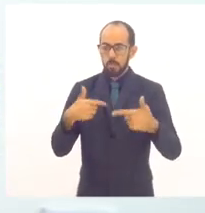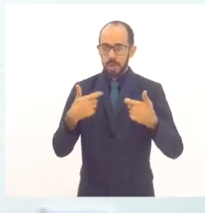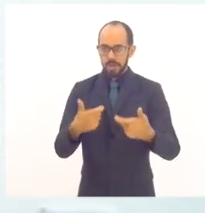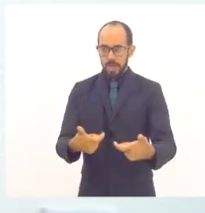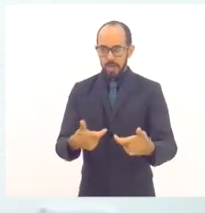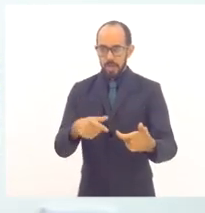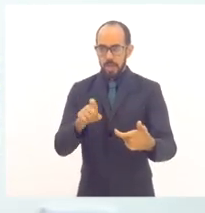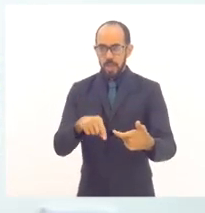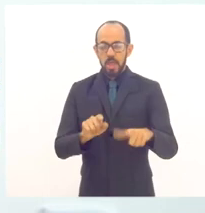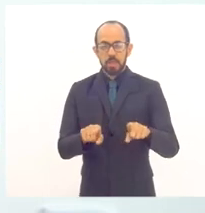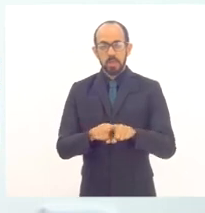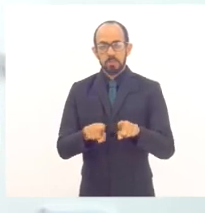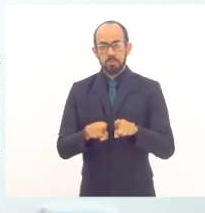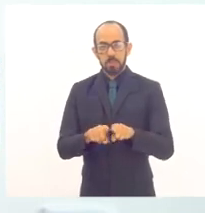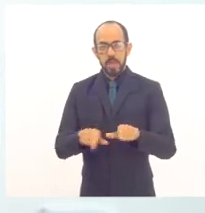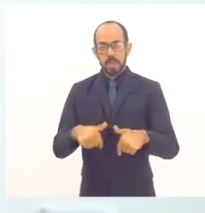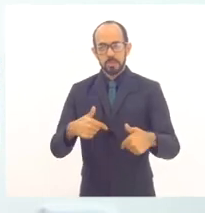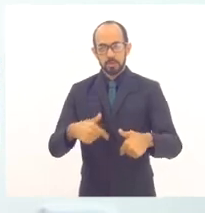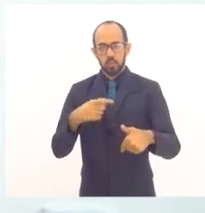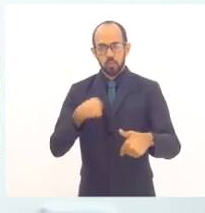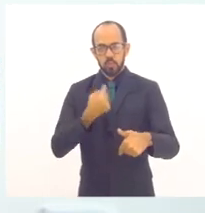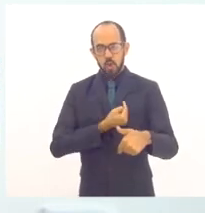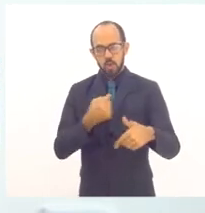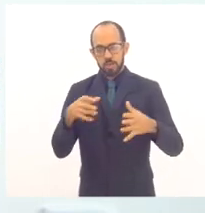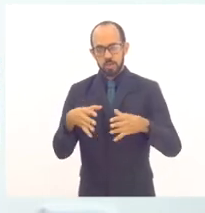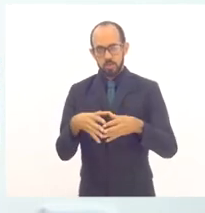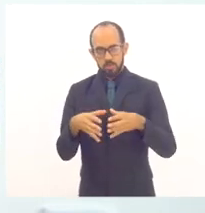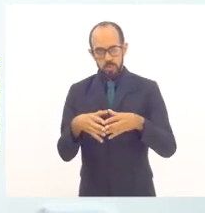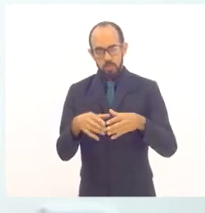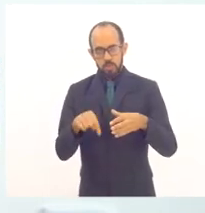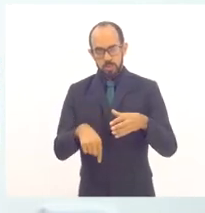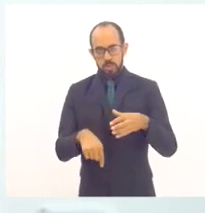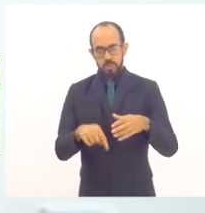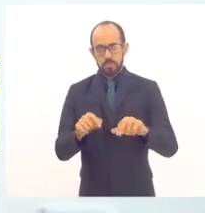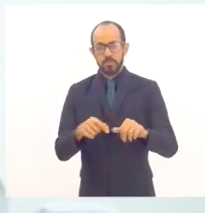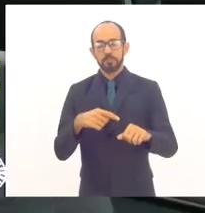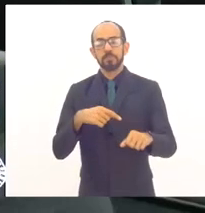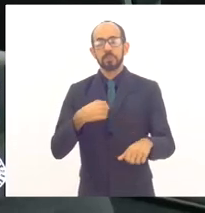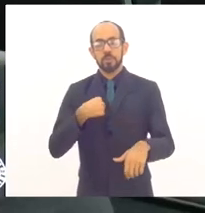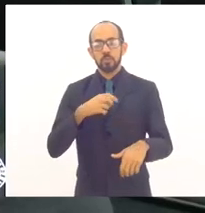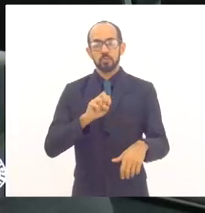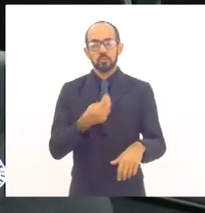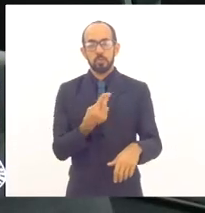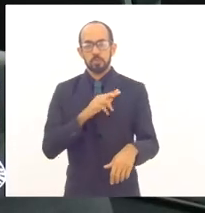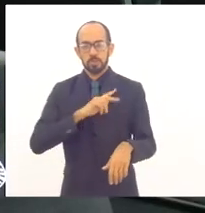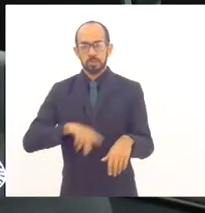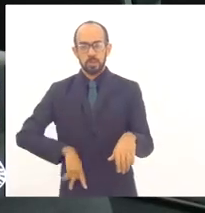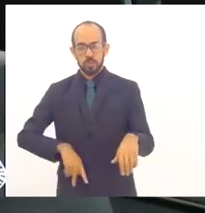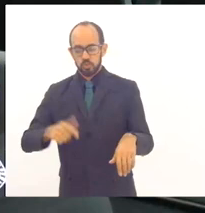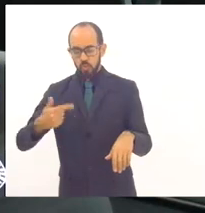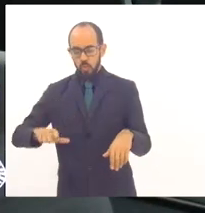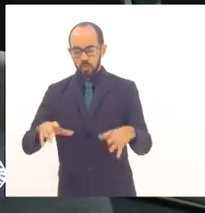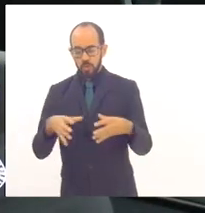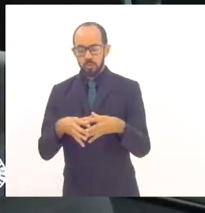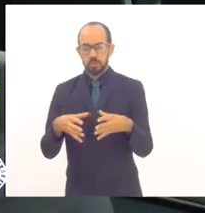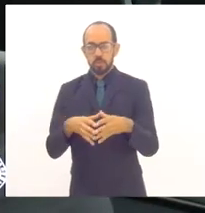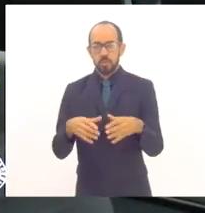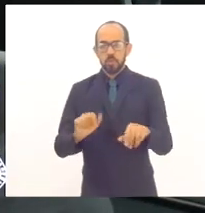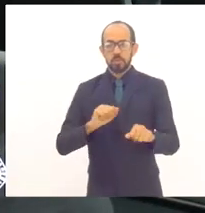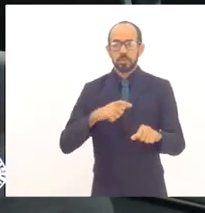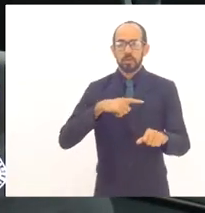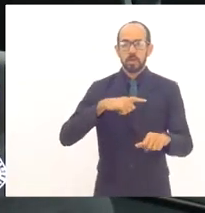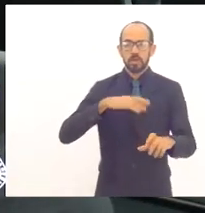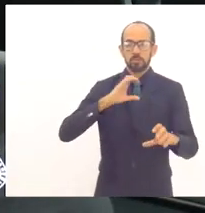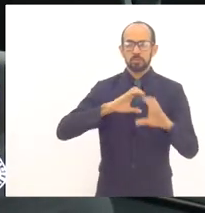função da comissão do Cumpra-se. Também presido outra comissão, mestre Paulão, que tem, digamos assim, que dialoga com o que a gente